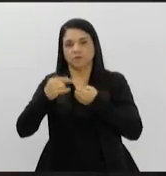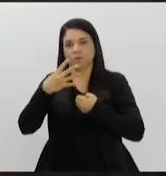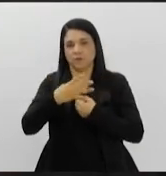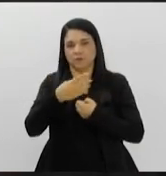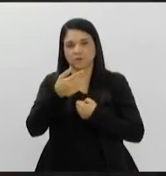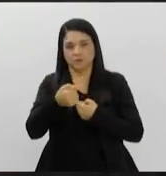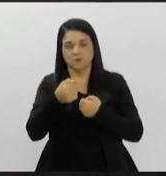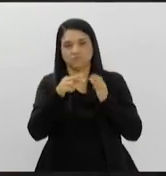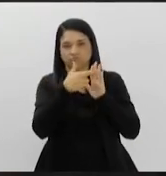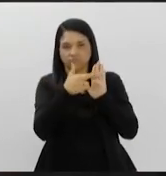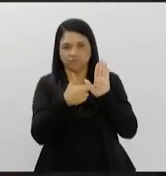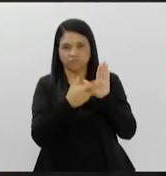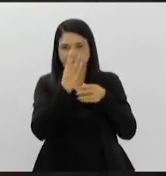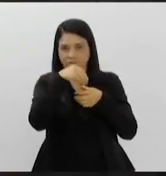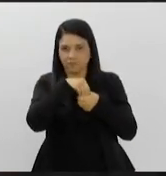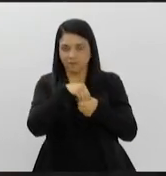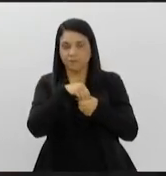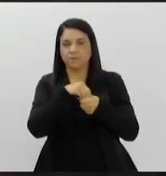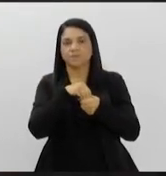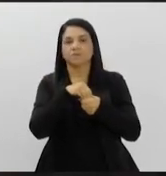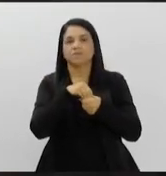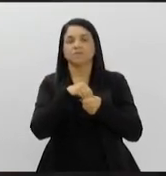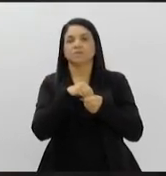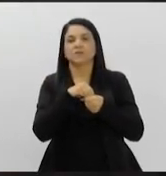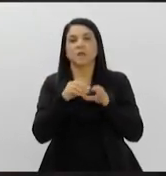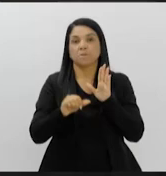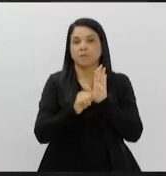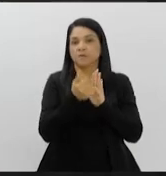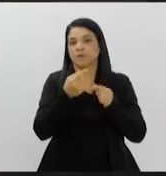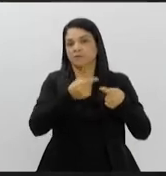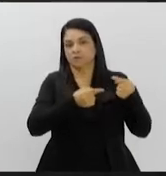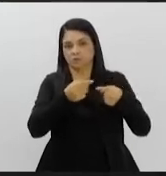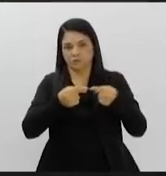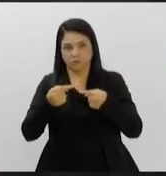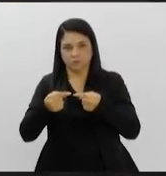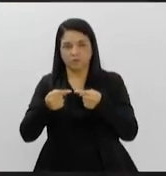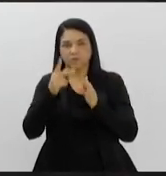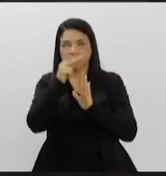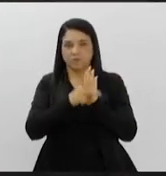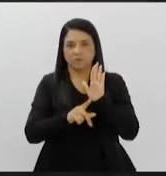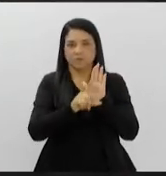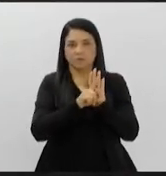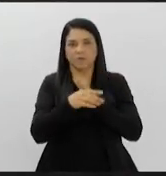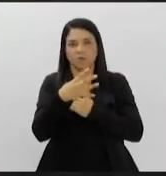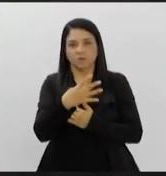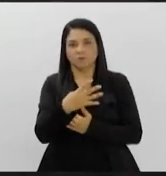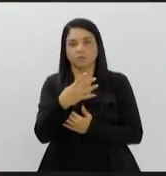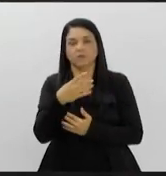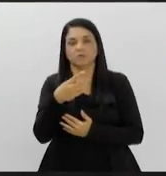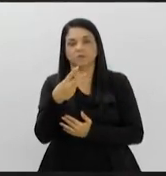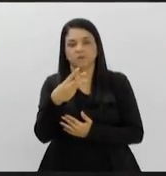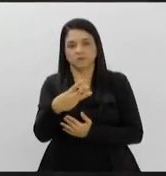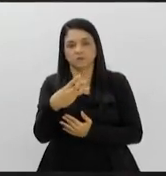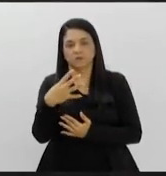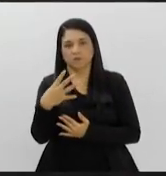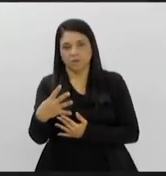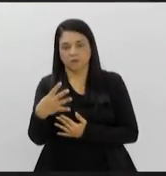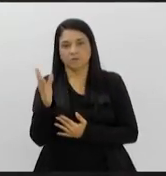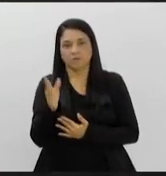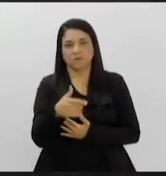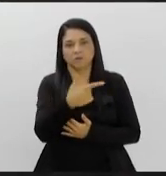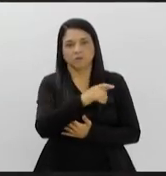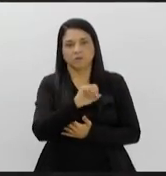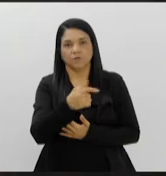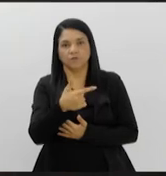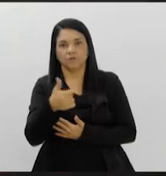Regimento Interno, em tramitação ordinária, em primeira discussão, projeto de lei número 4.034, de 2021, de autoria